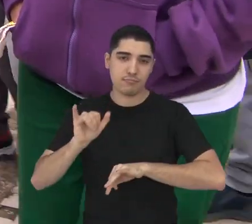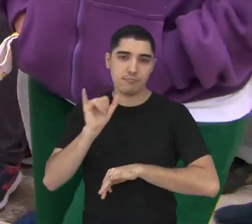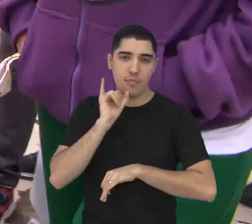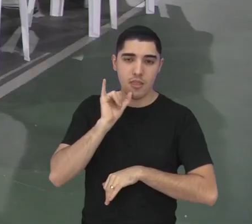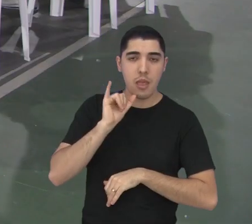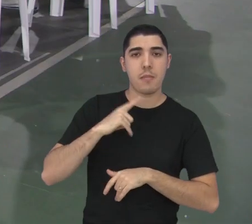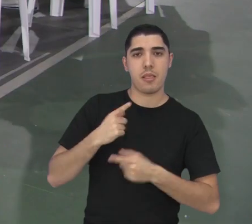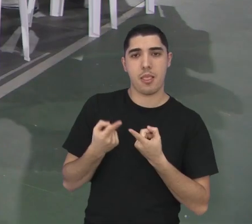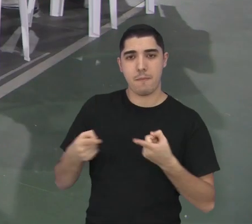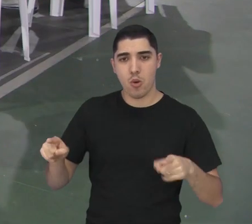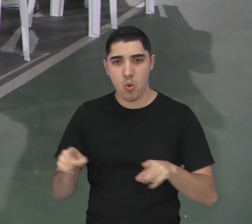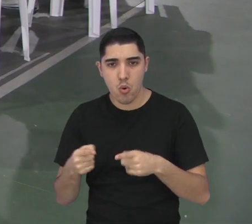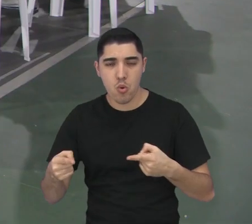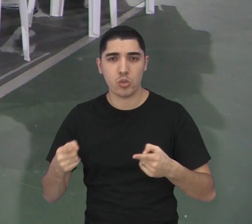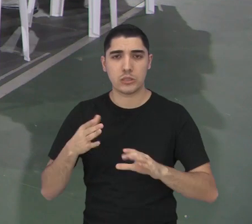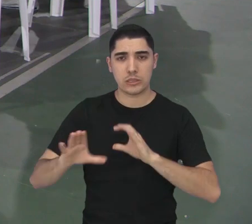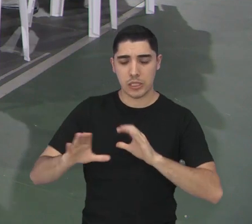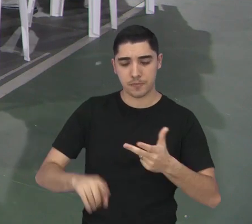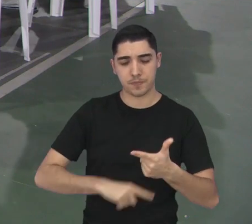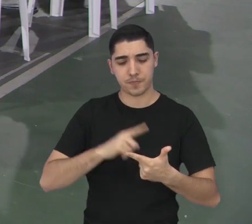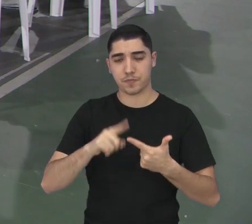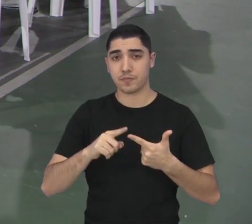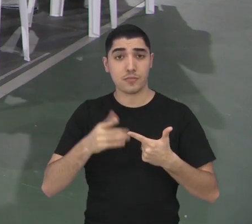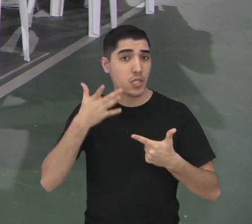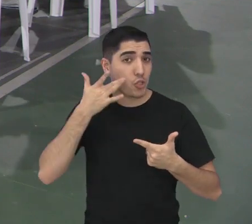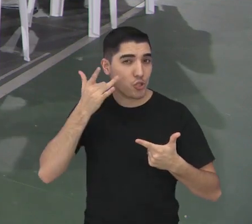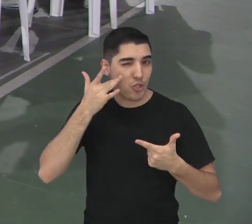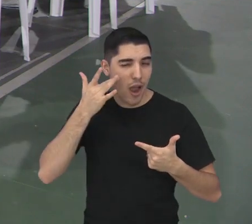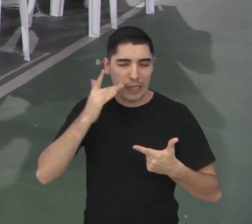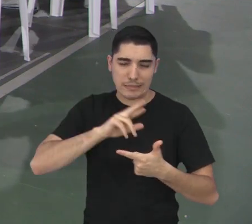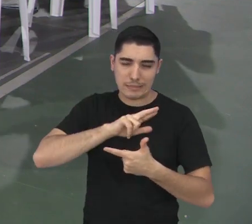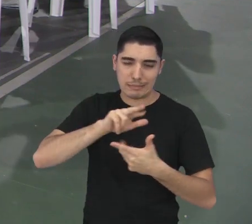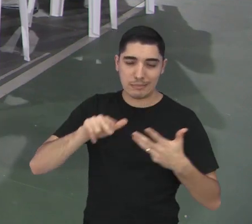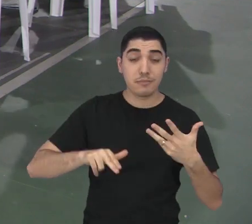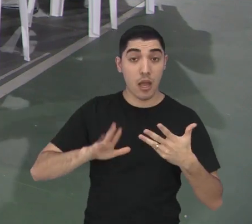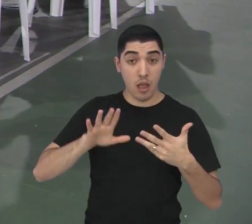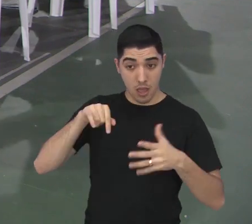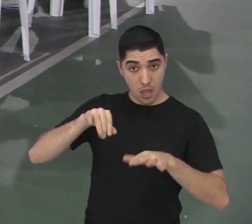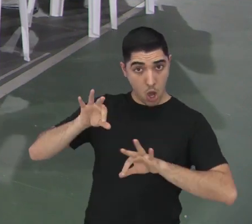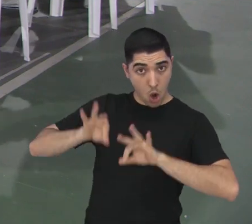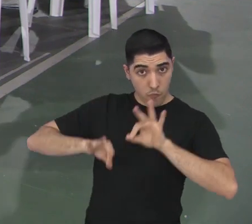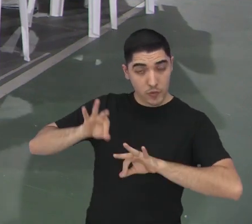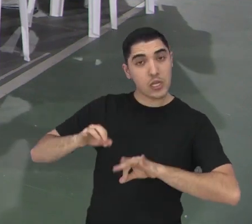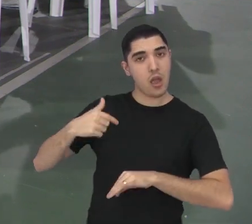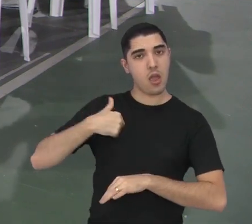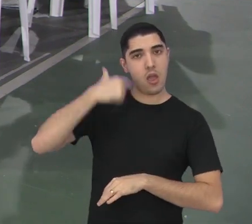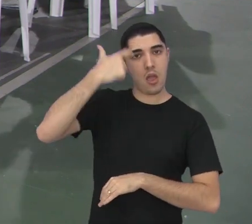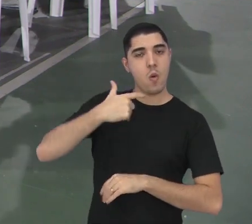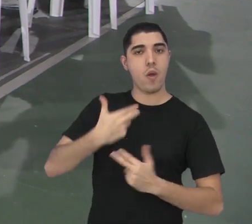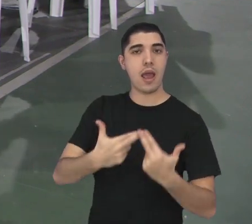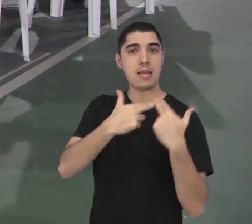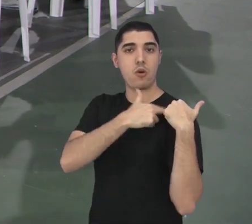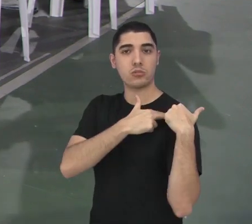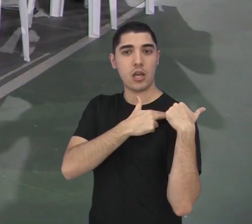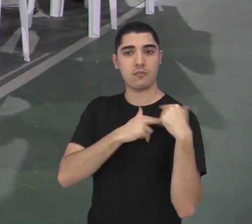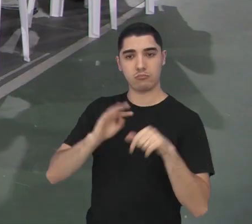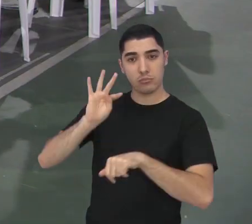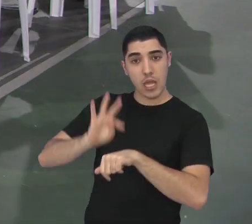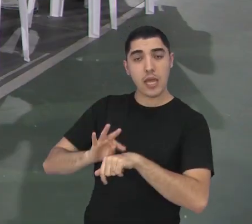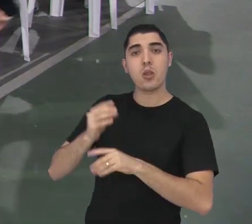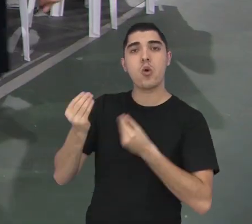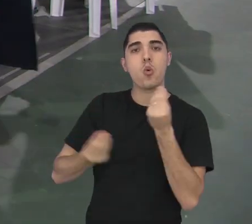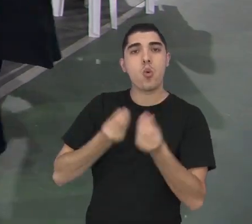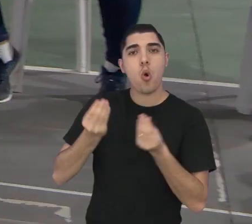oficinas, por exemplo, nós trabalhamos com música, com teatro e dentro dessas oficinas sou responsável